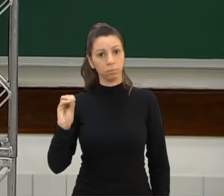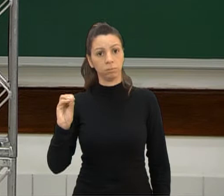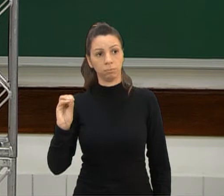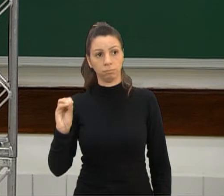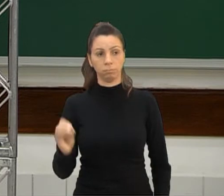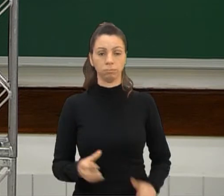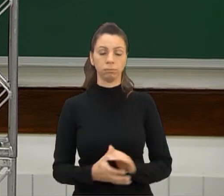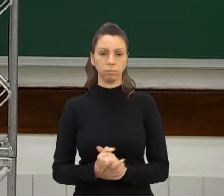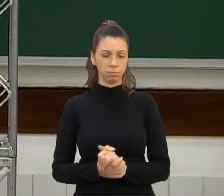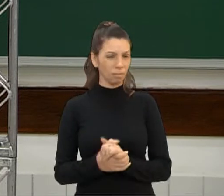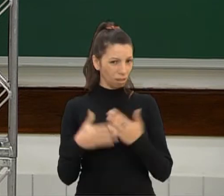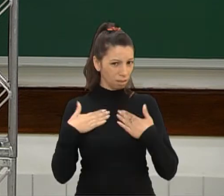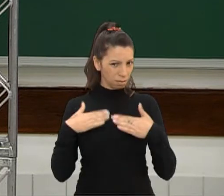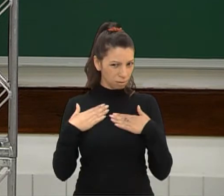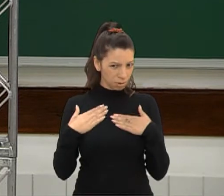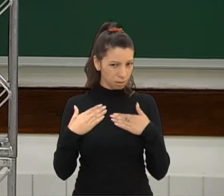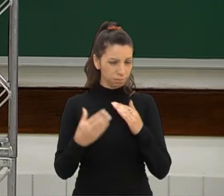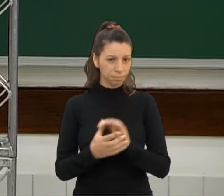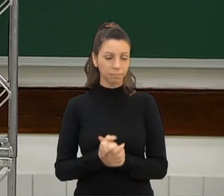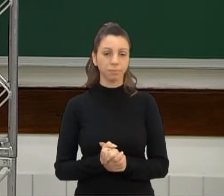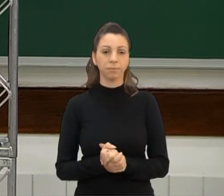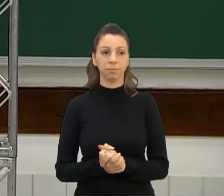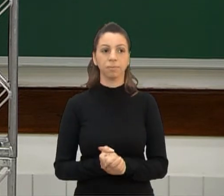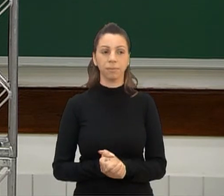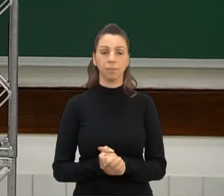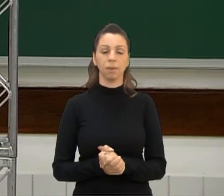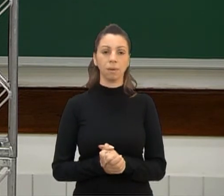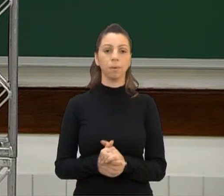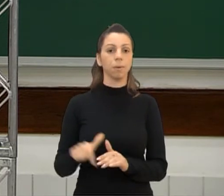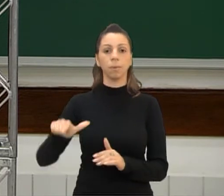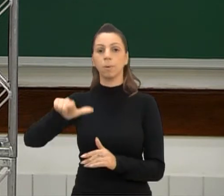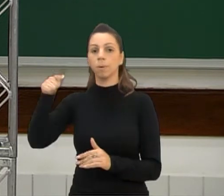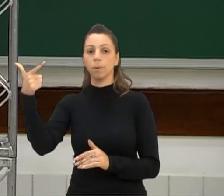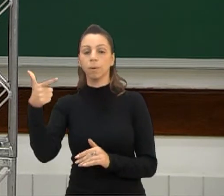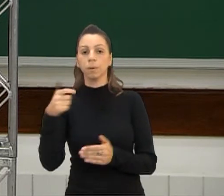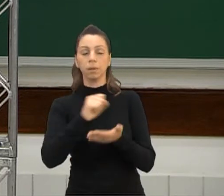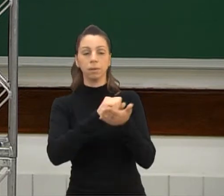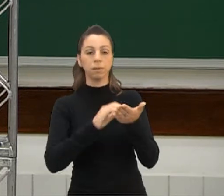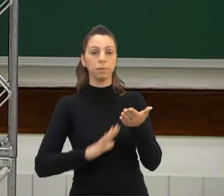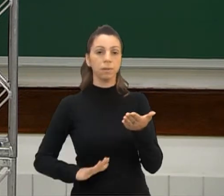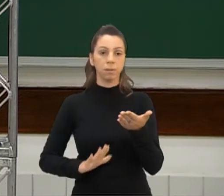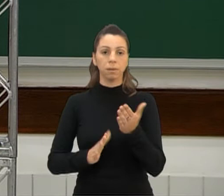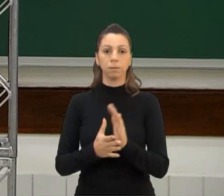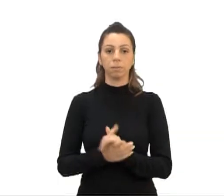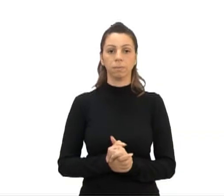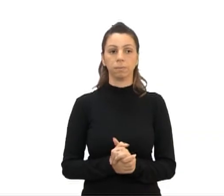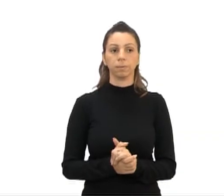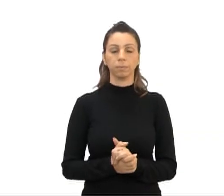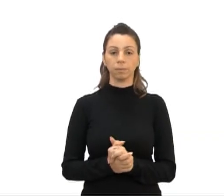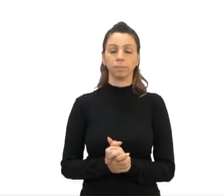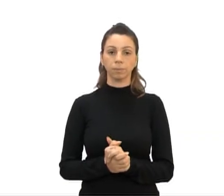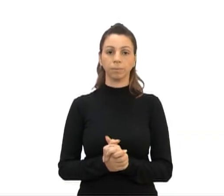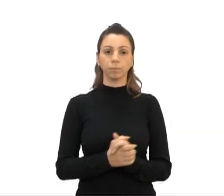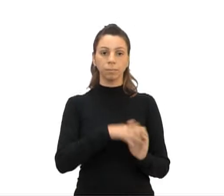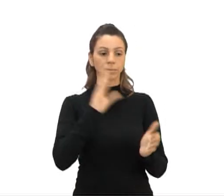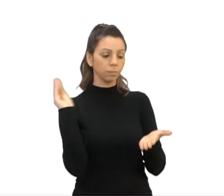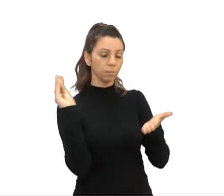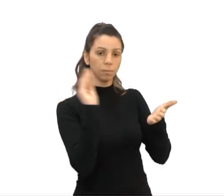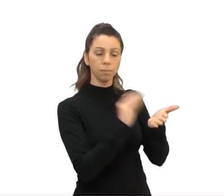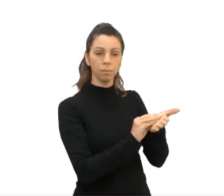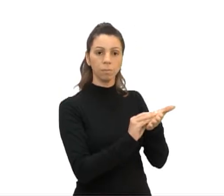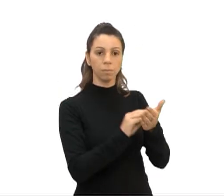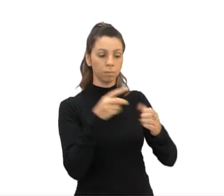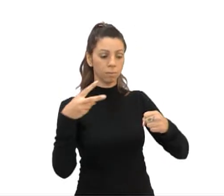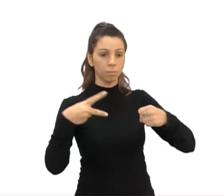quando? Tranqui? A ver, outro exercício para vocês refletirem um pouquinho. Completa as frases com os